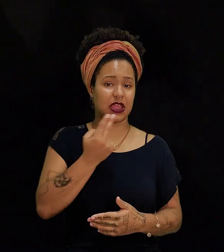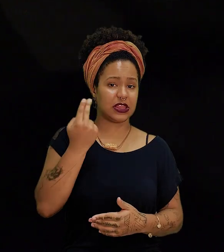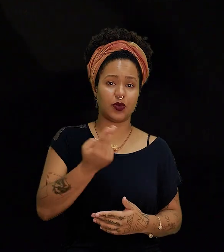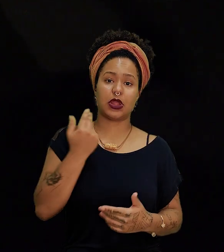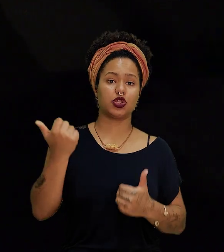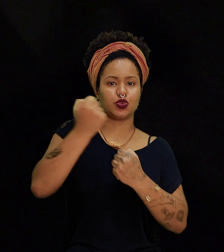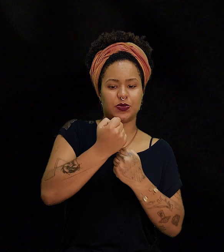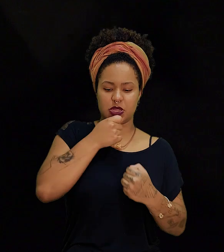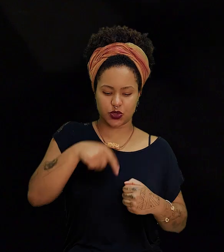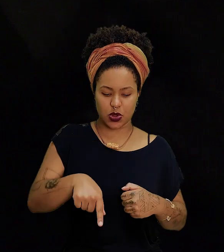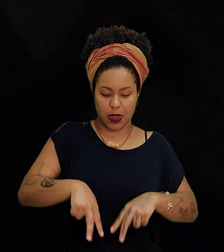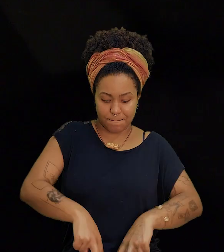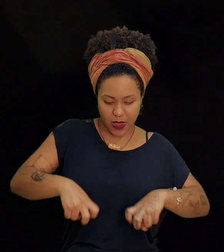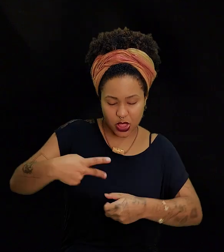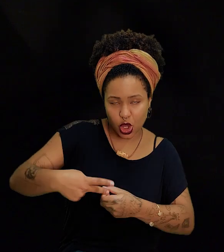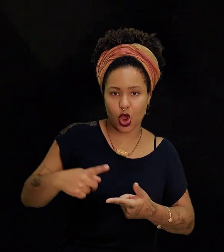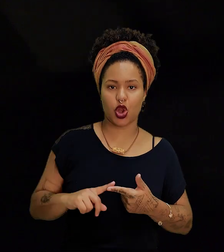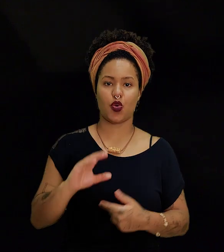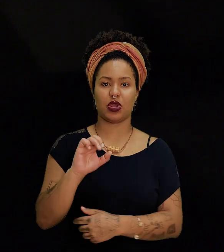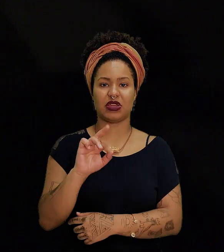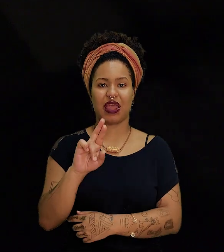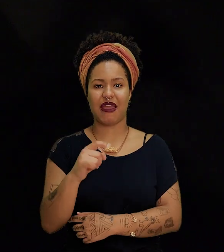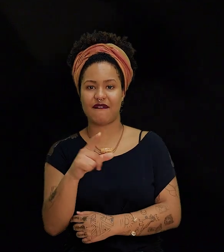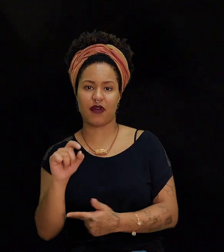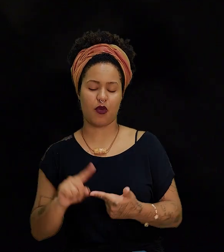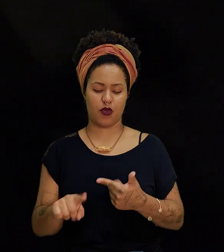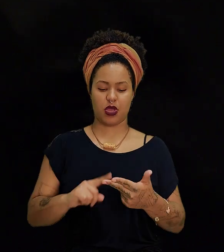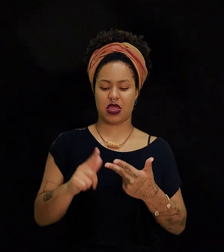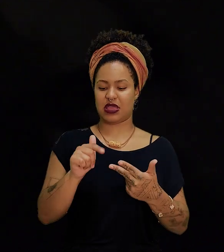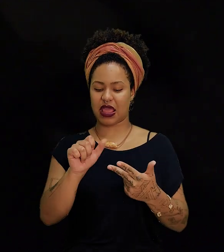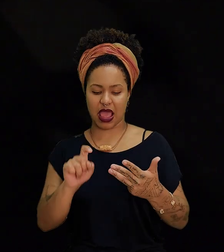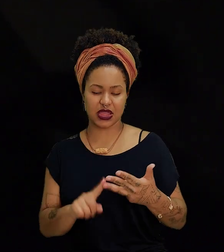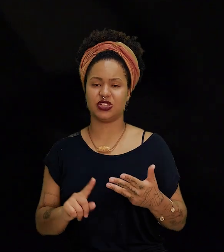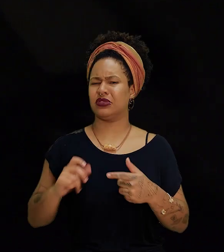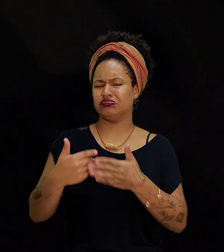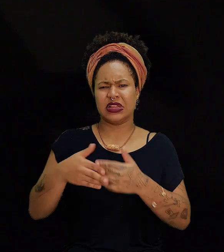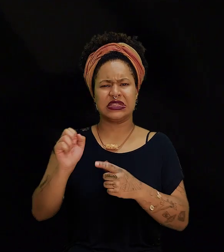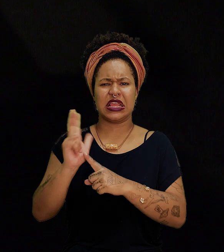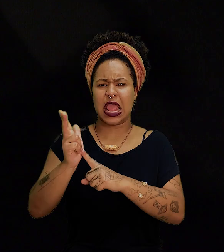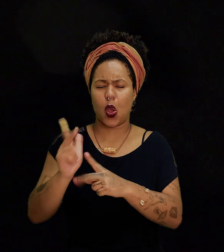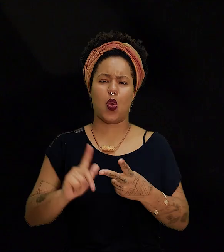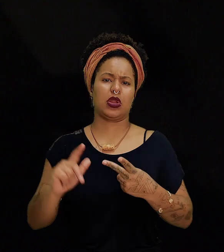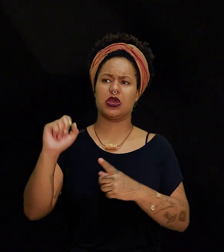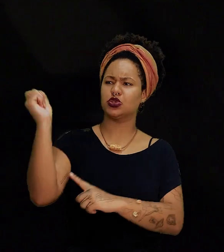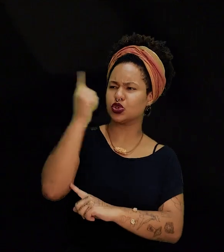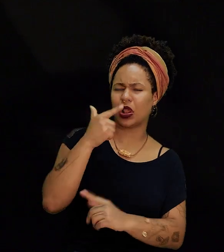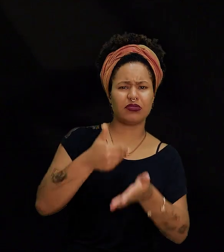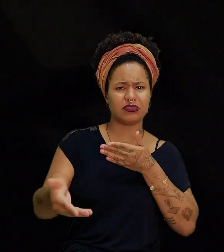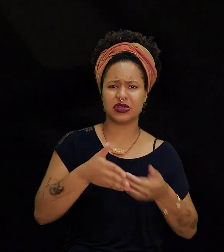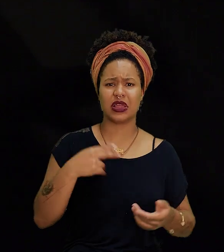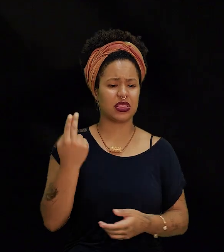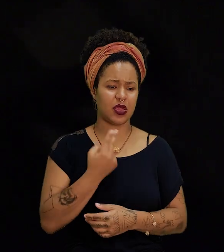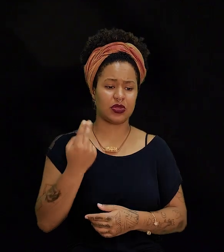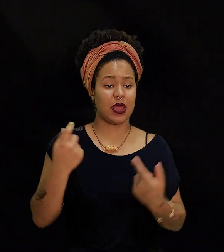dar para substituir todo o petróleo, carvão e gás por eólica, solar, etc. Não vai dar. Então, se a gente